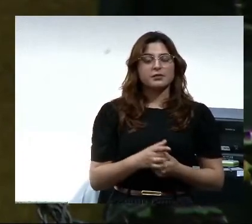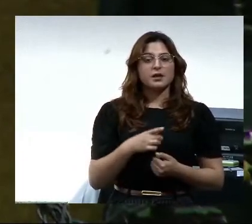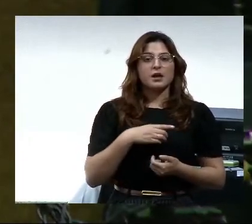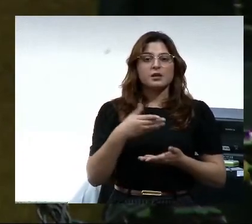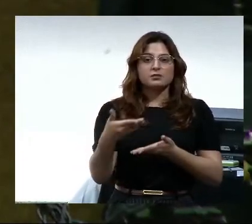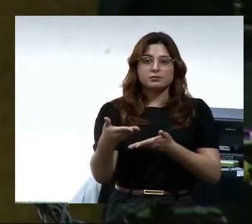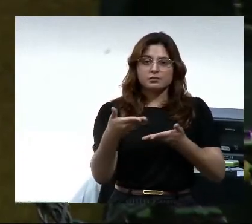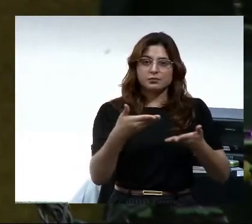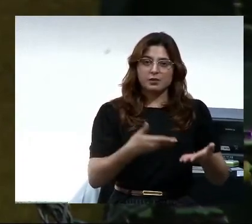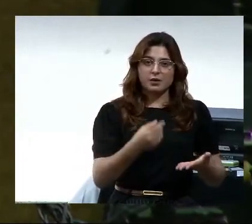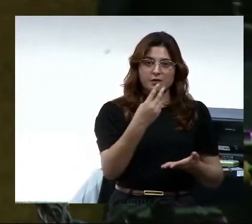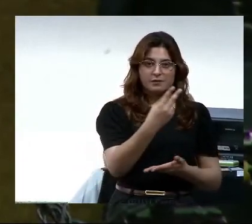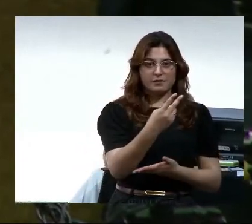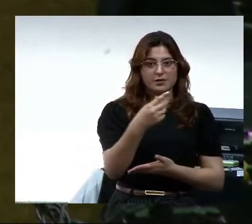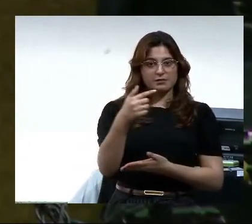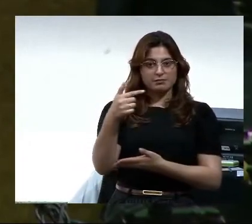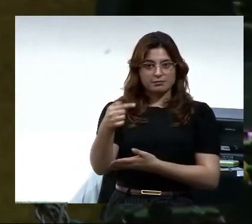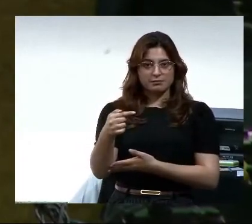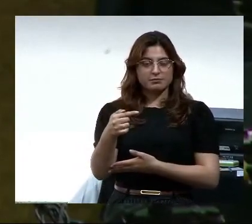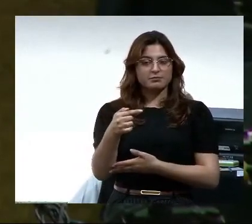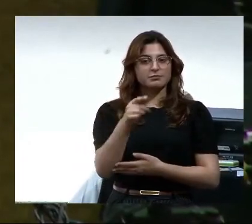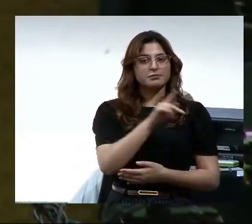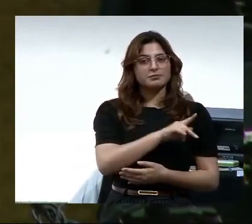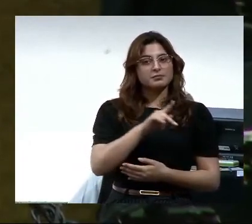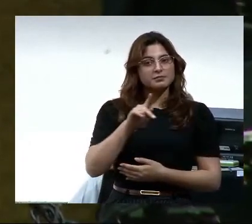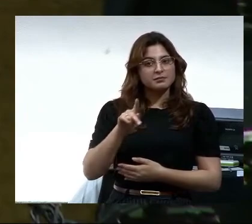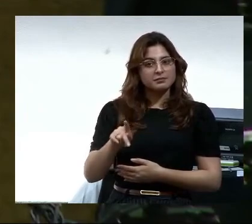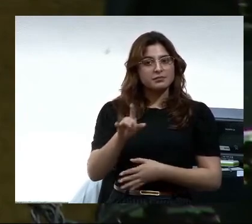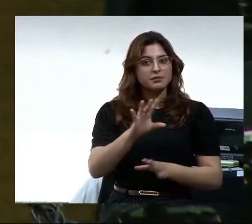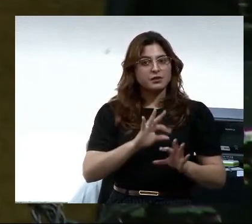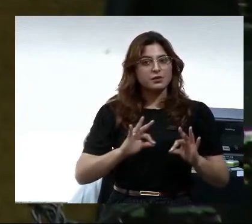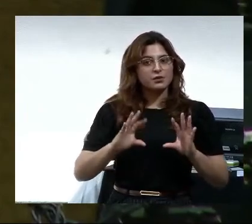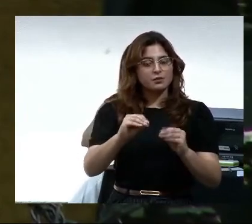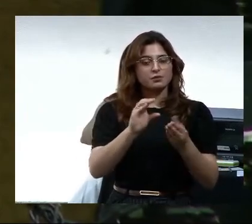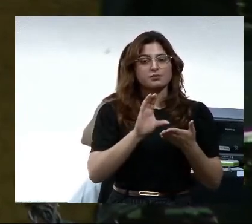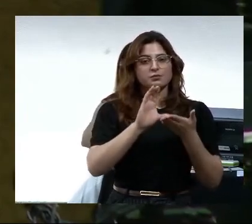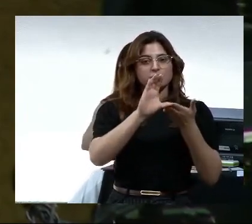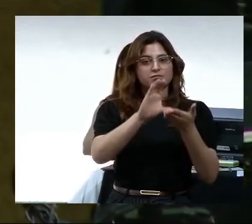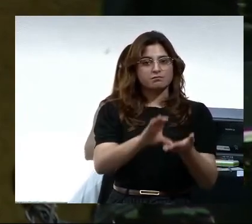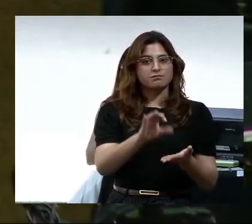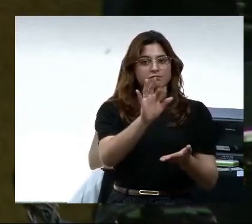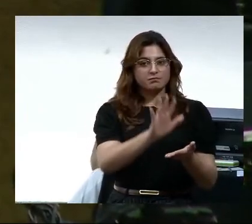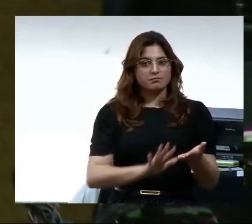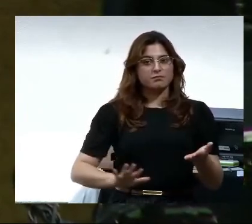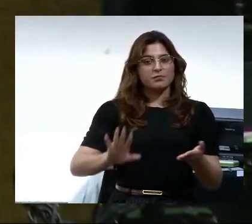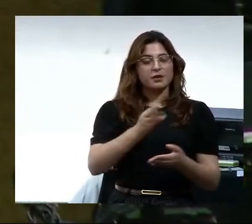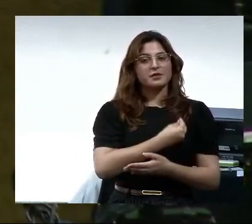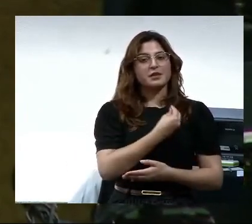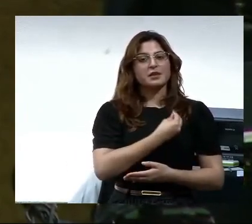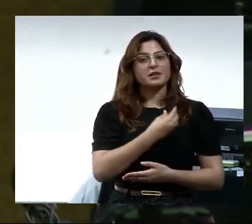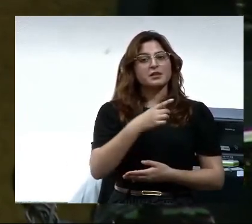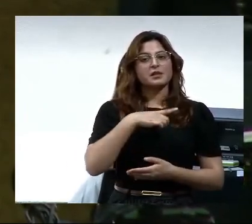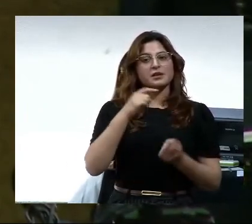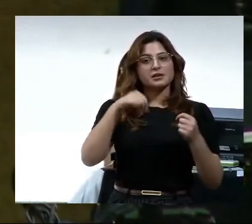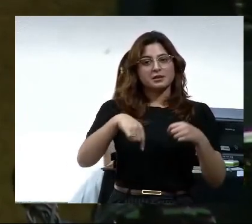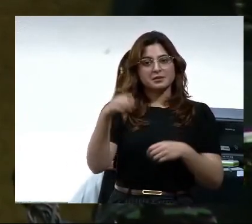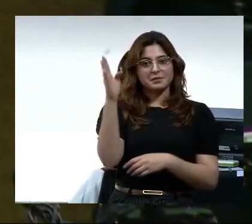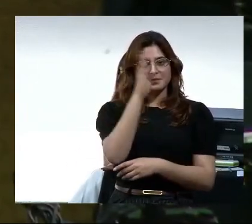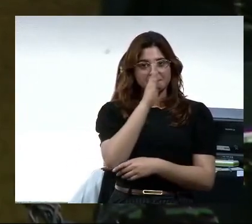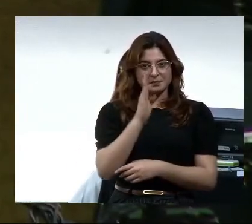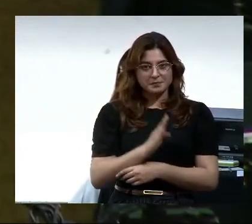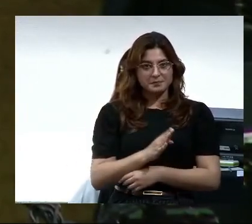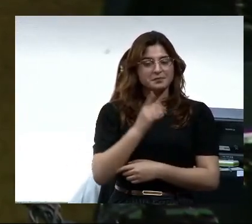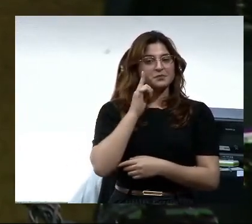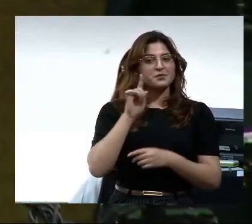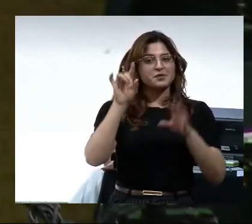os 27 presidentes de seccionais e todos os conselheiros federais que estavam presentes em Brasília no dia em que a